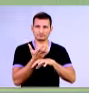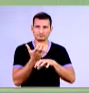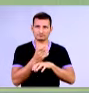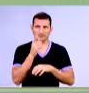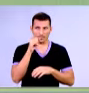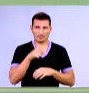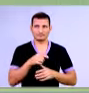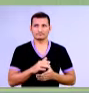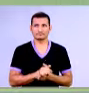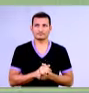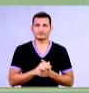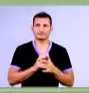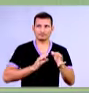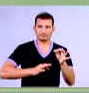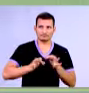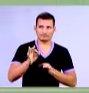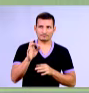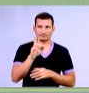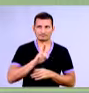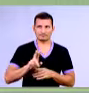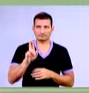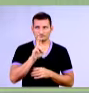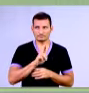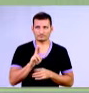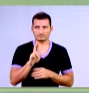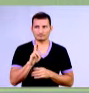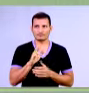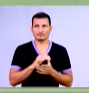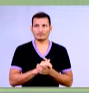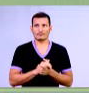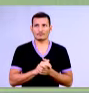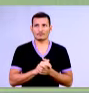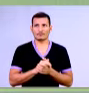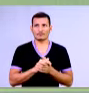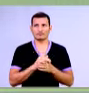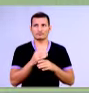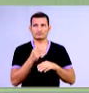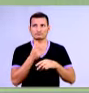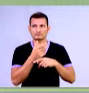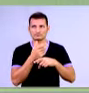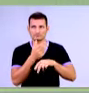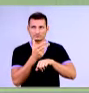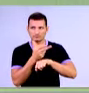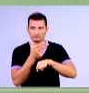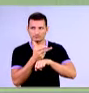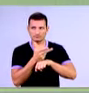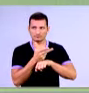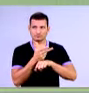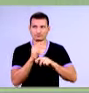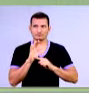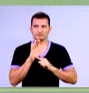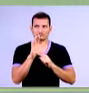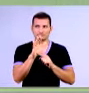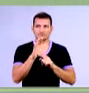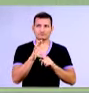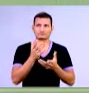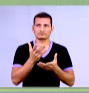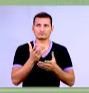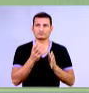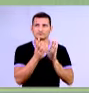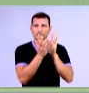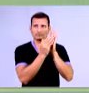comigo. Planejar o uso dos recursos multimídia para a apresentação de conteúdos em sites